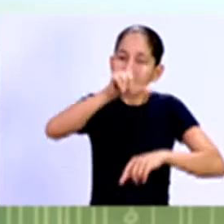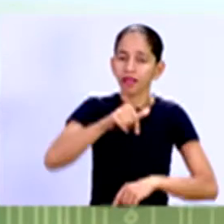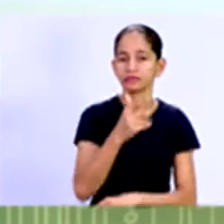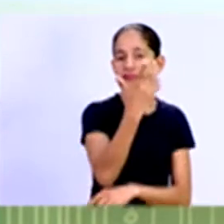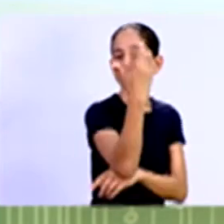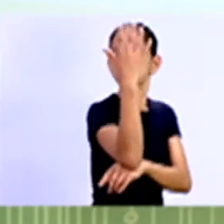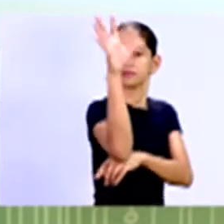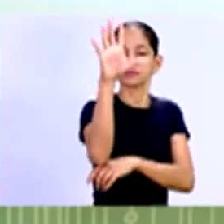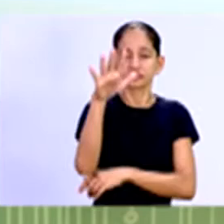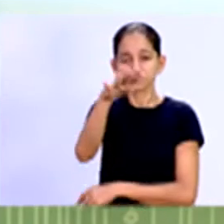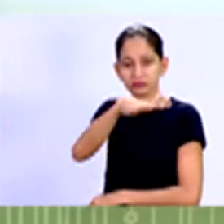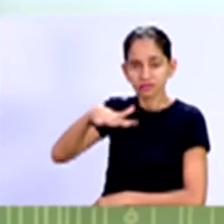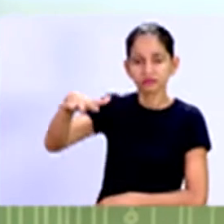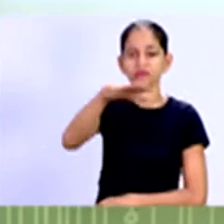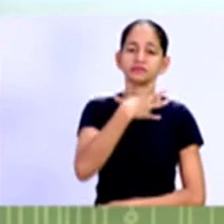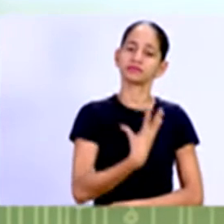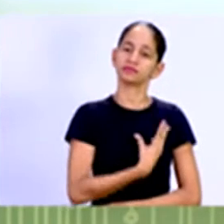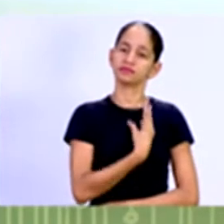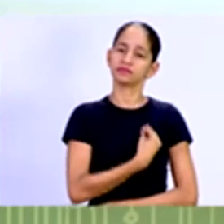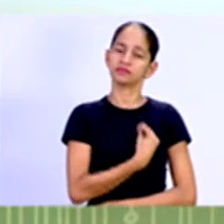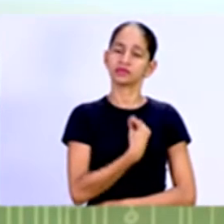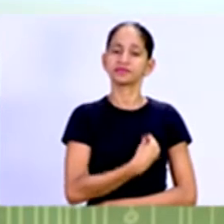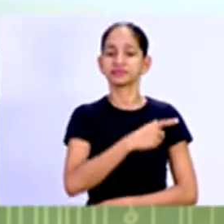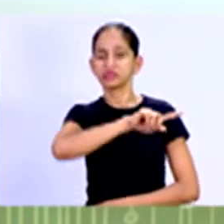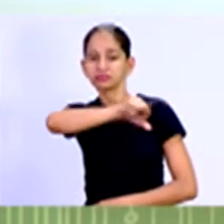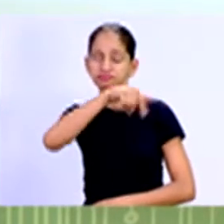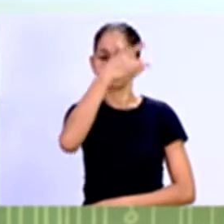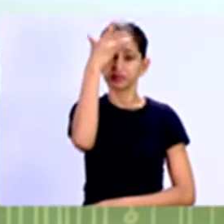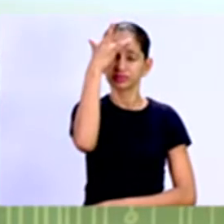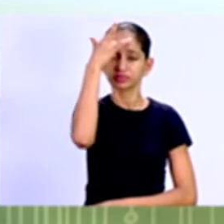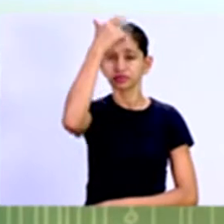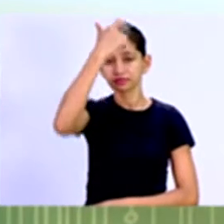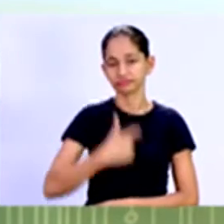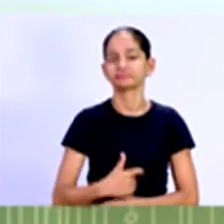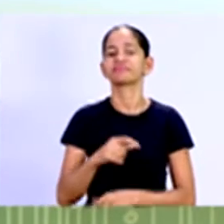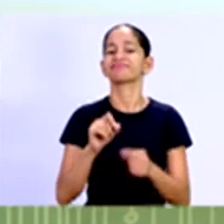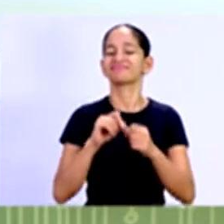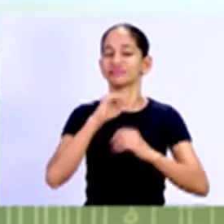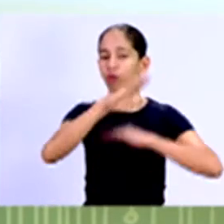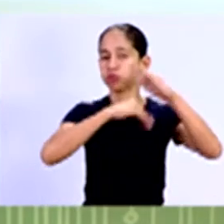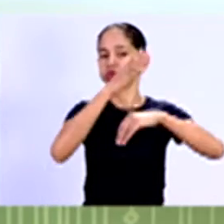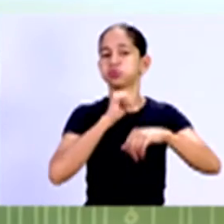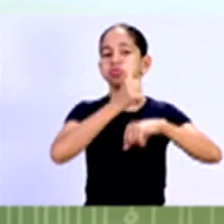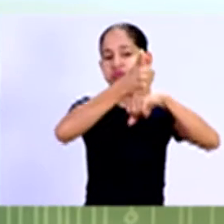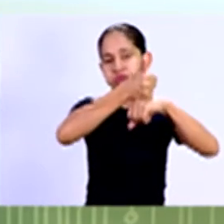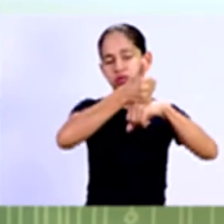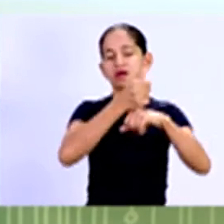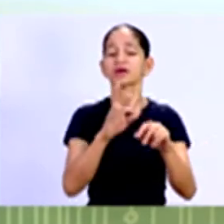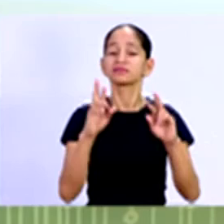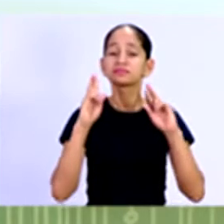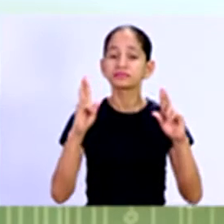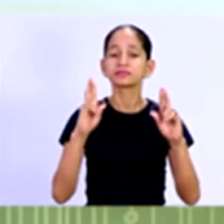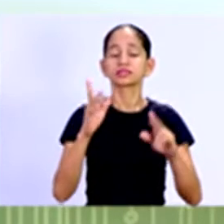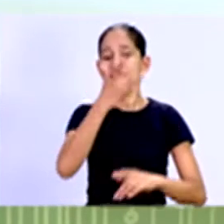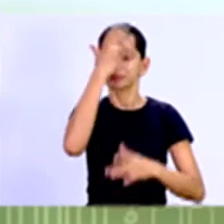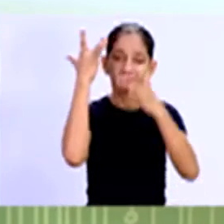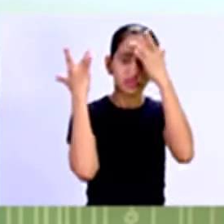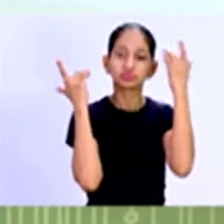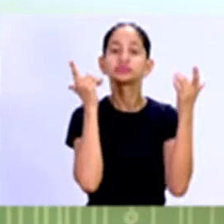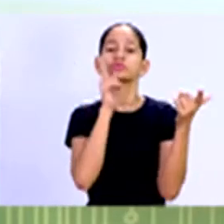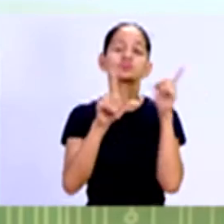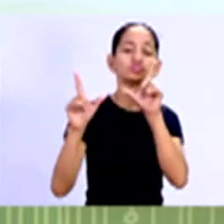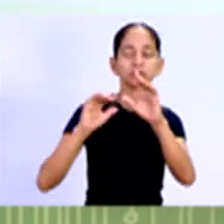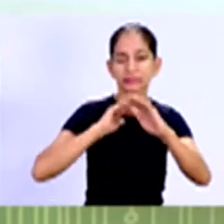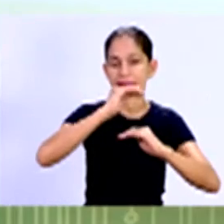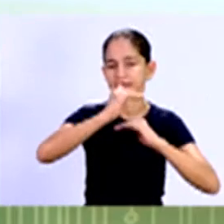de um espaço em que as pessoas vivem, né? Então esse é um nível bem elevado, é o nível esperado, né? E eu espero que